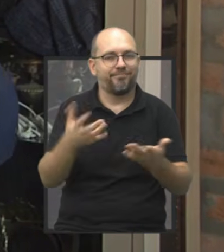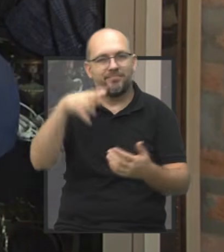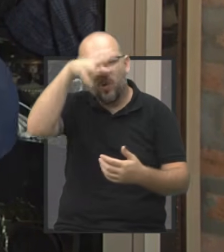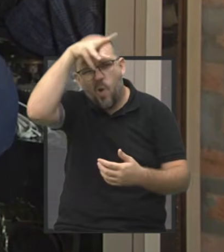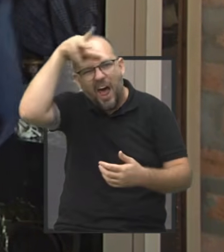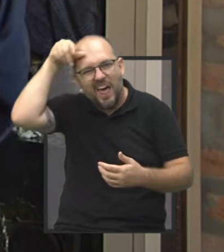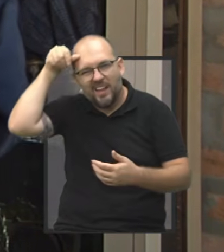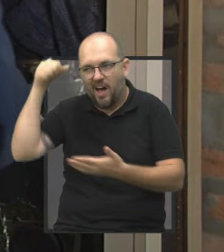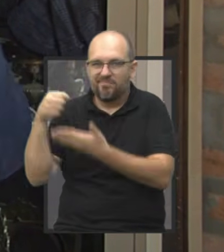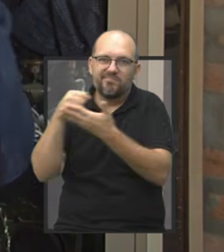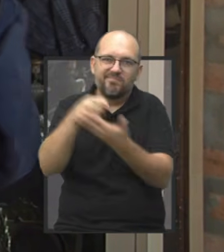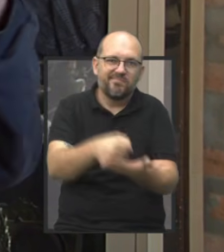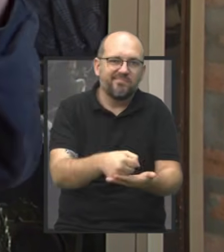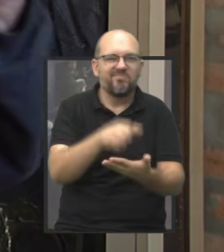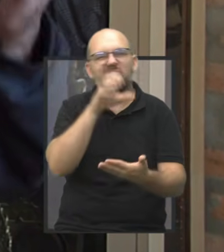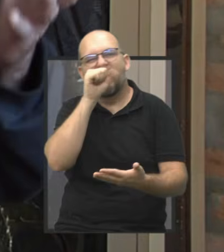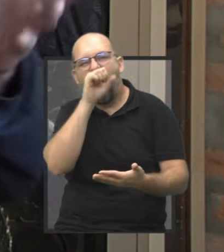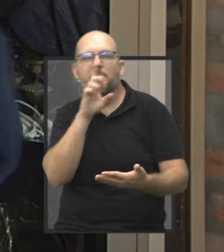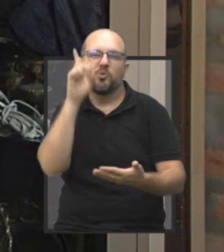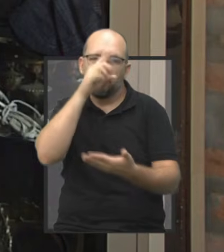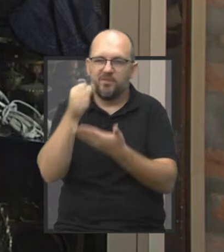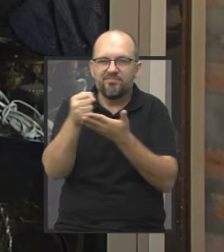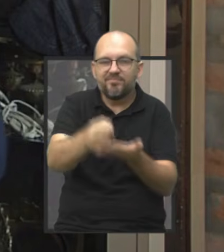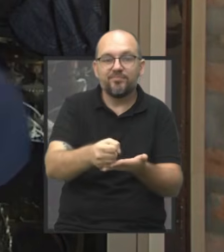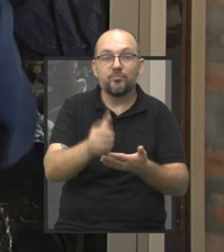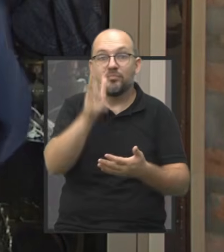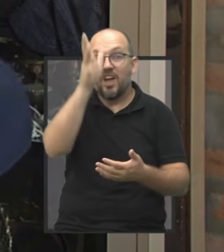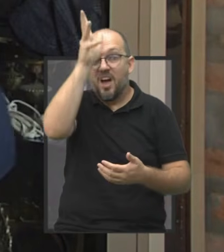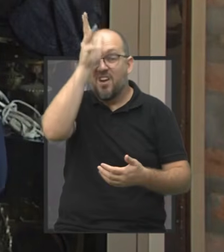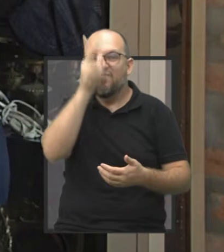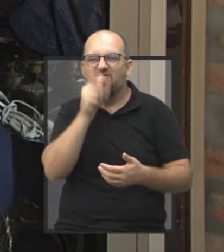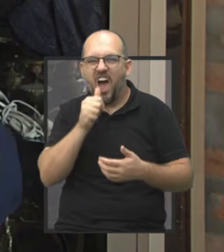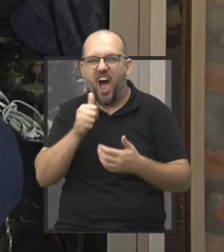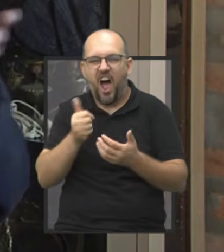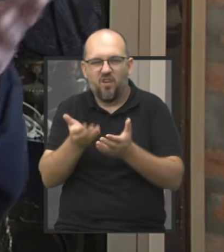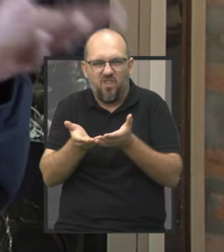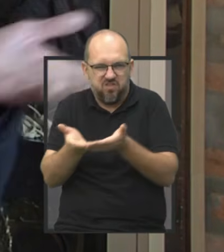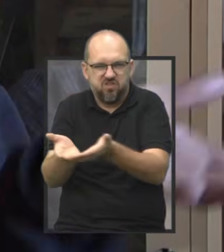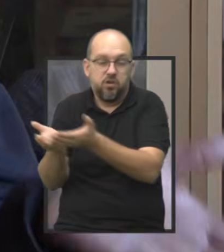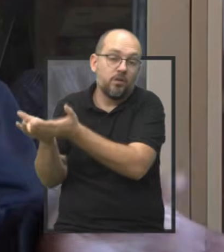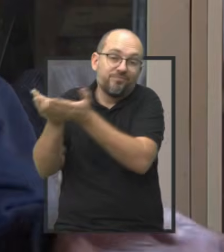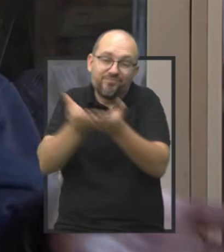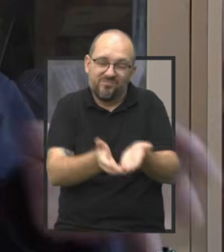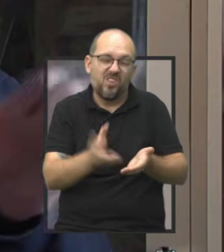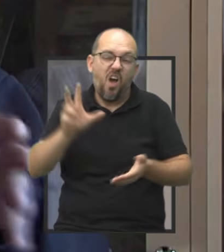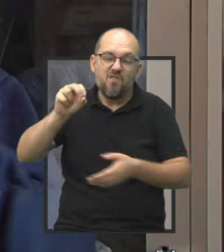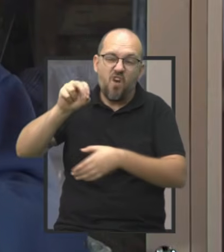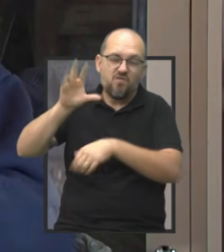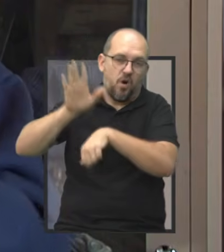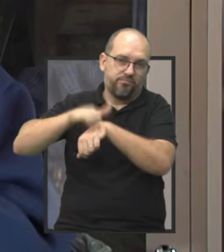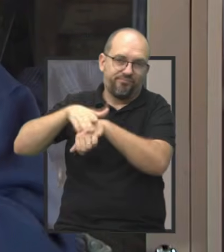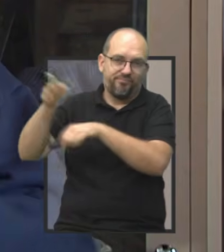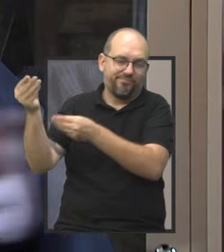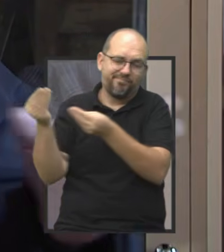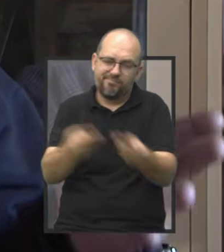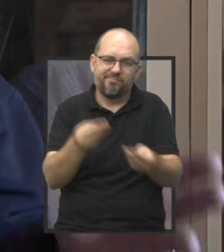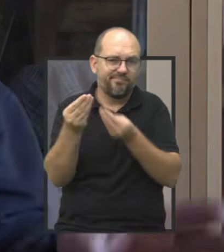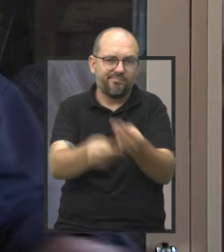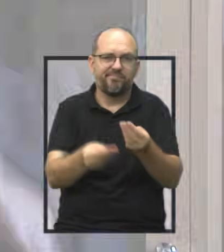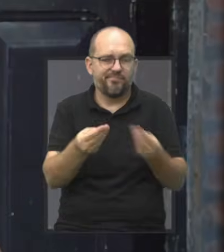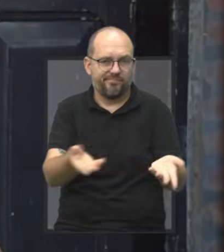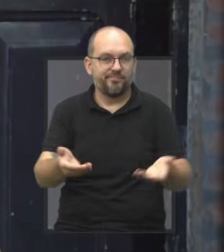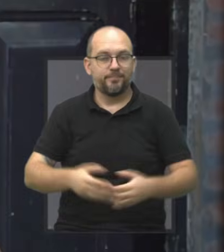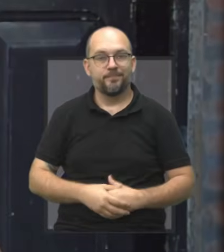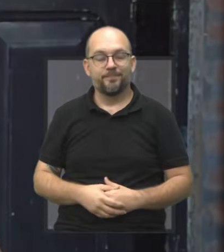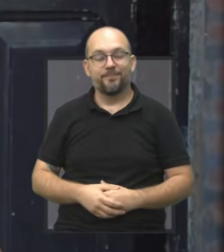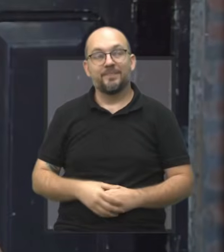o refrigerante no final de semana, o frango naquele final de semana. Era assim, era proporcionado pela